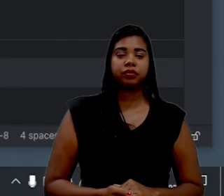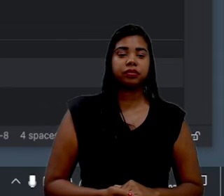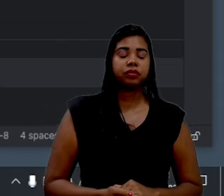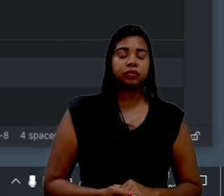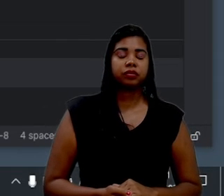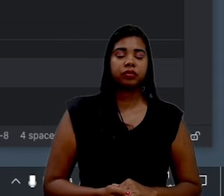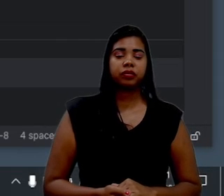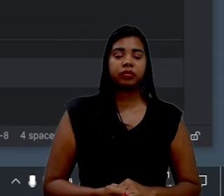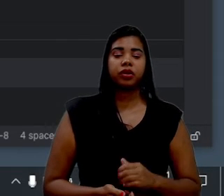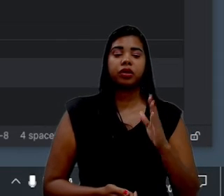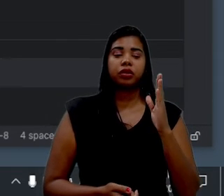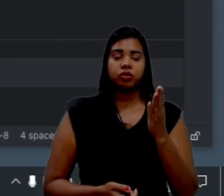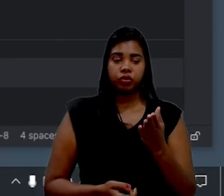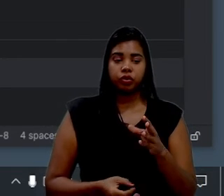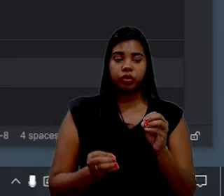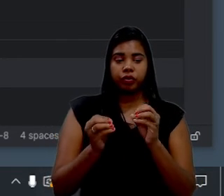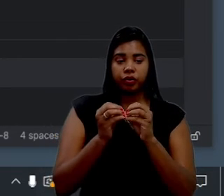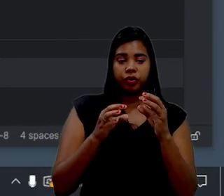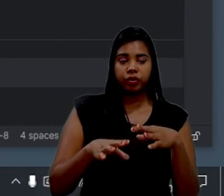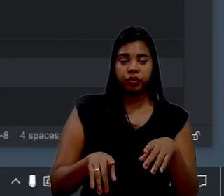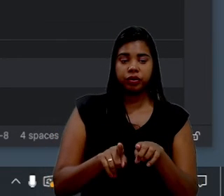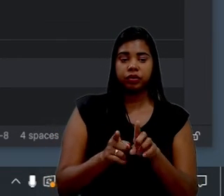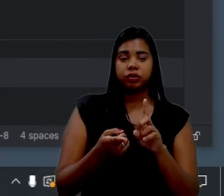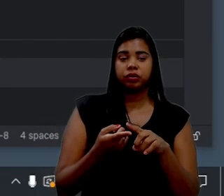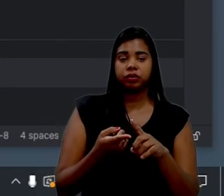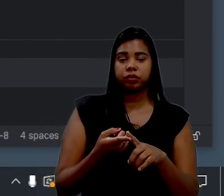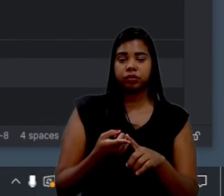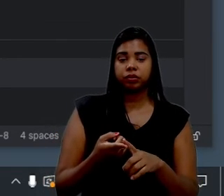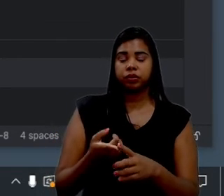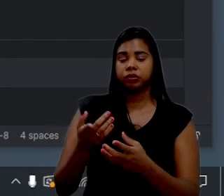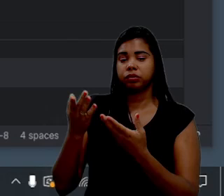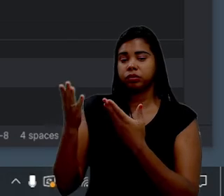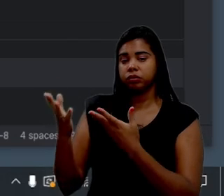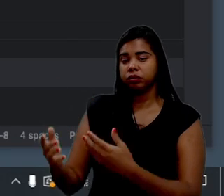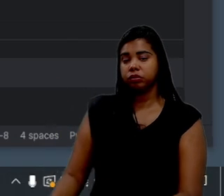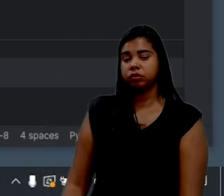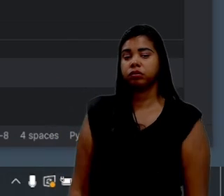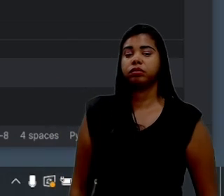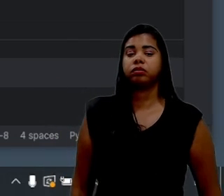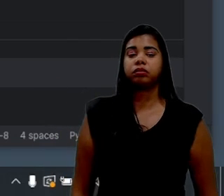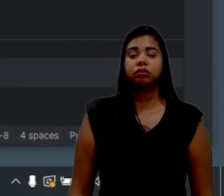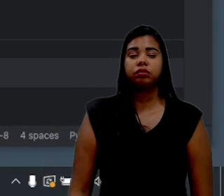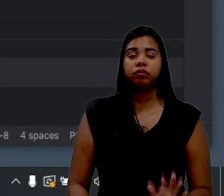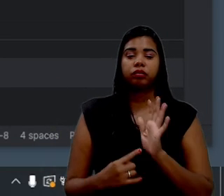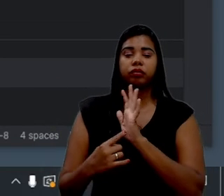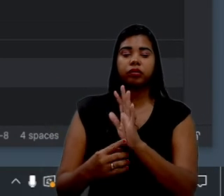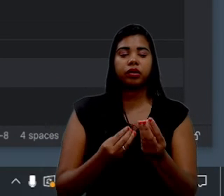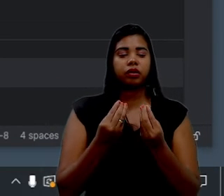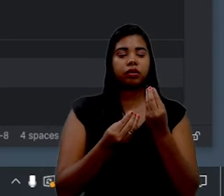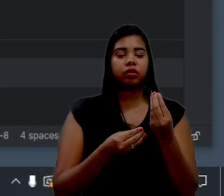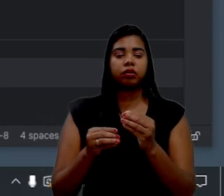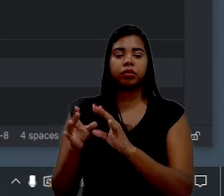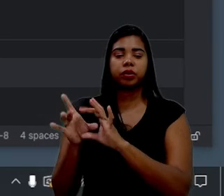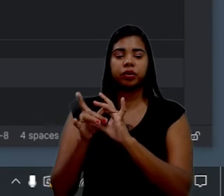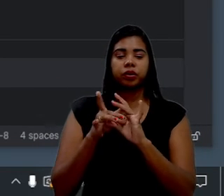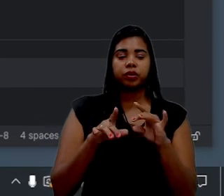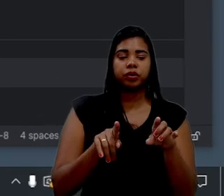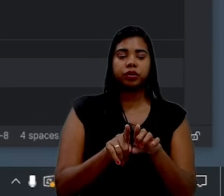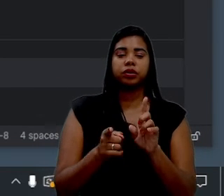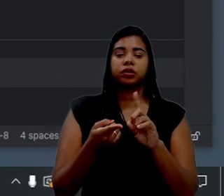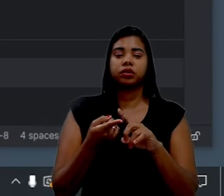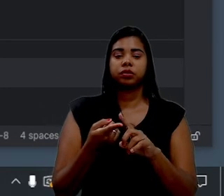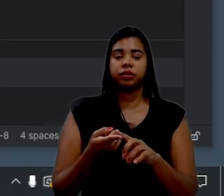Já tem criado, tá, gente? Então eu vou botar com dois aqui só para mostrar a vocês como é que vai ser o conteúdo dele.